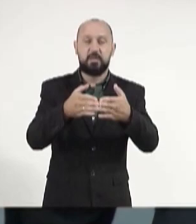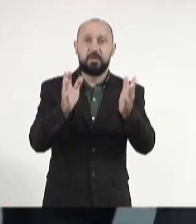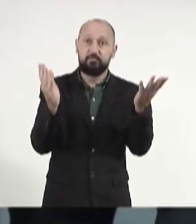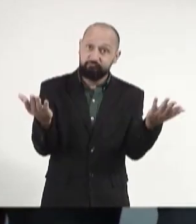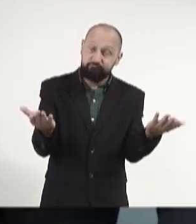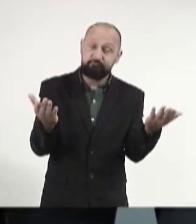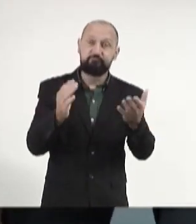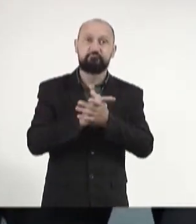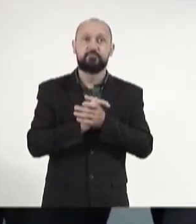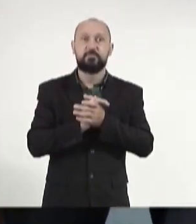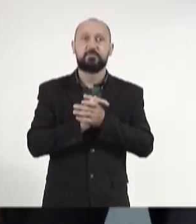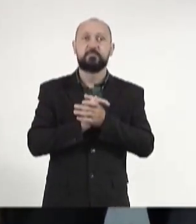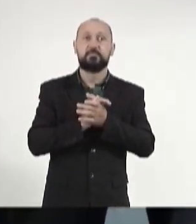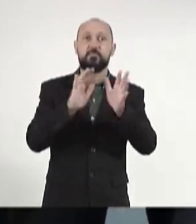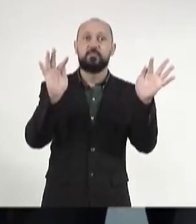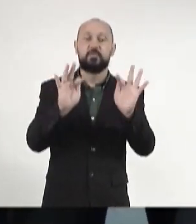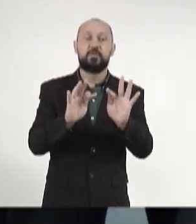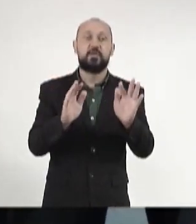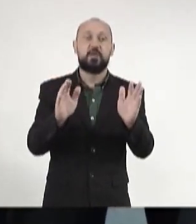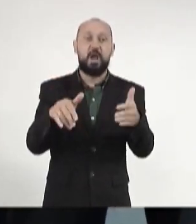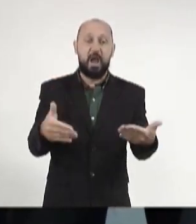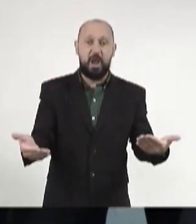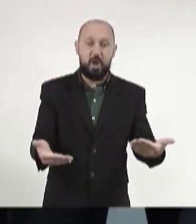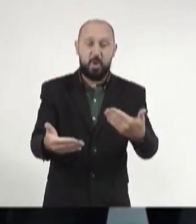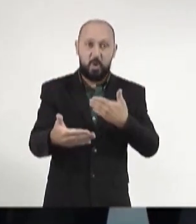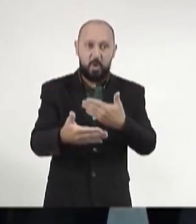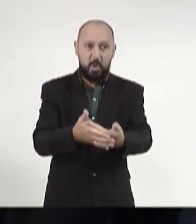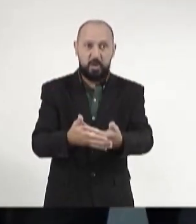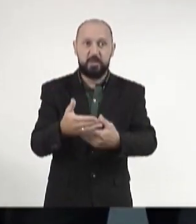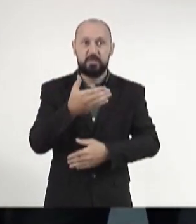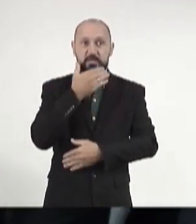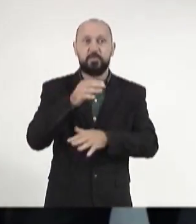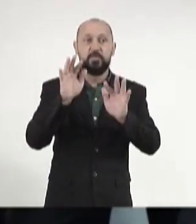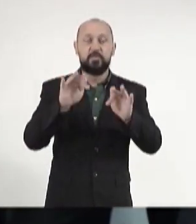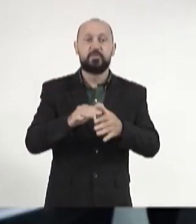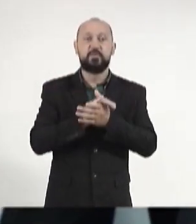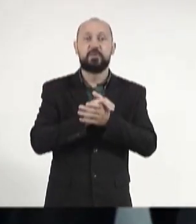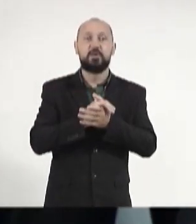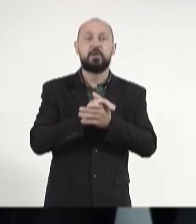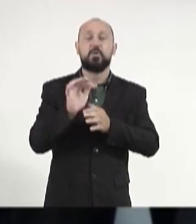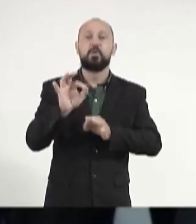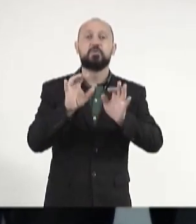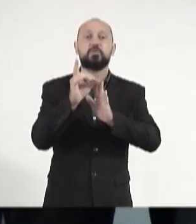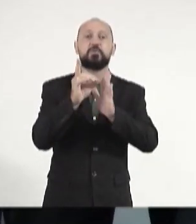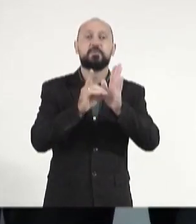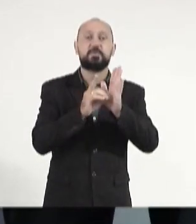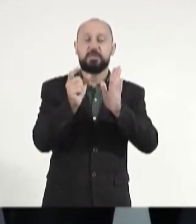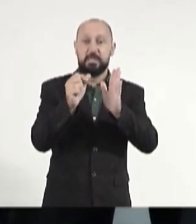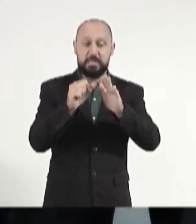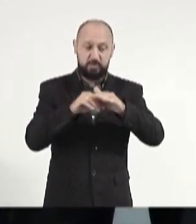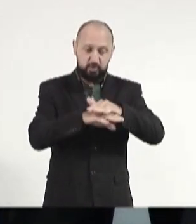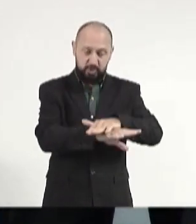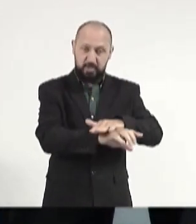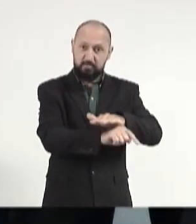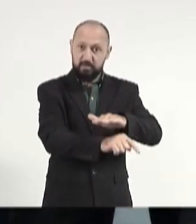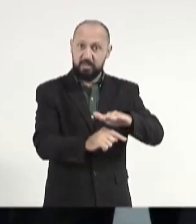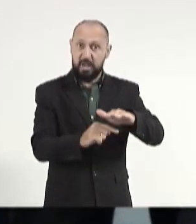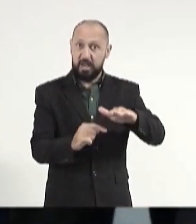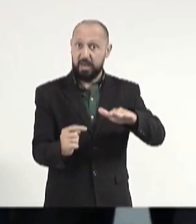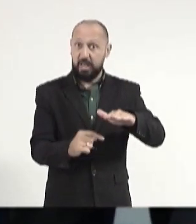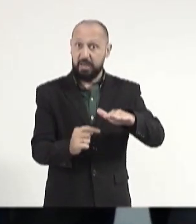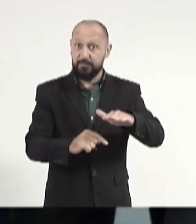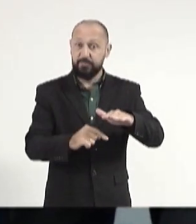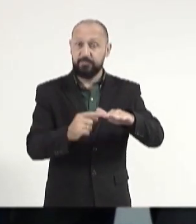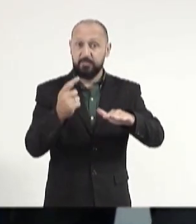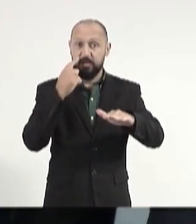felizmente encerra o seu mandato no fim deste ano, editou um decreto dizendo que esse recurso, que